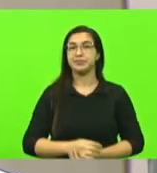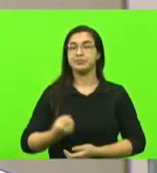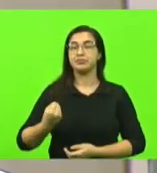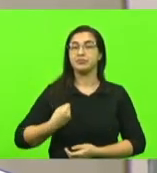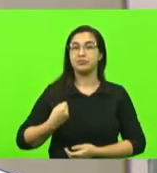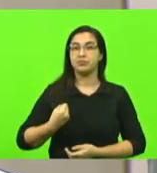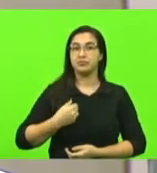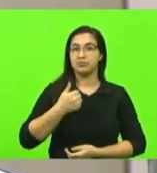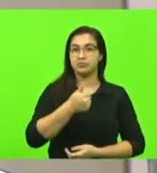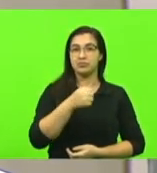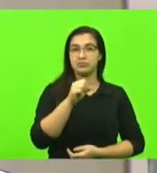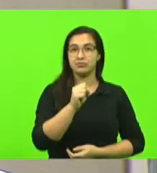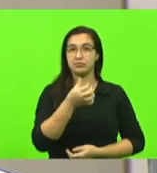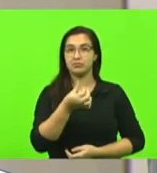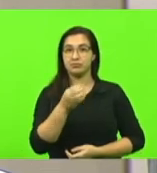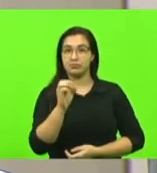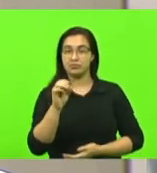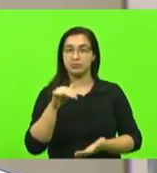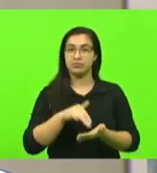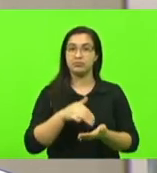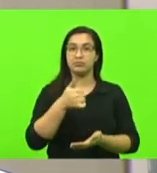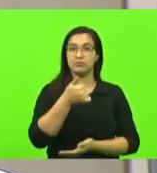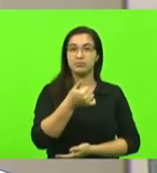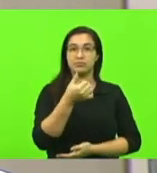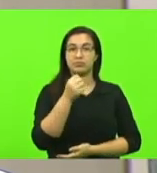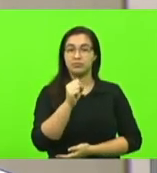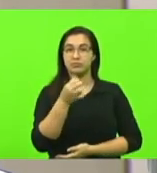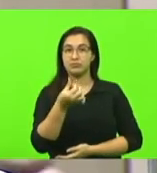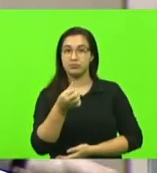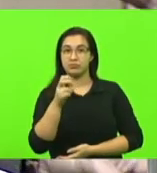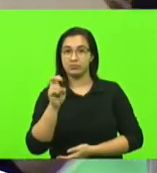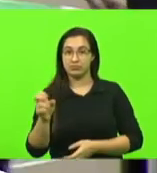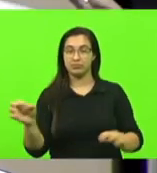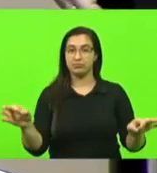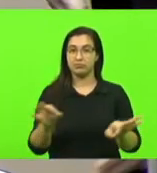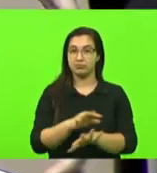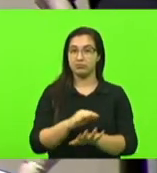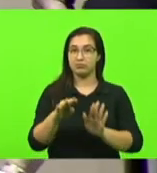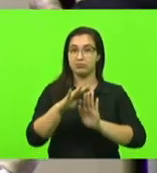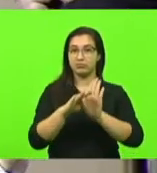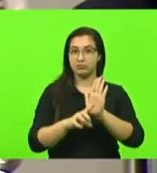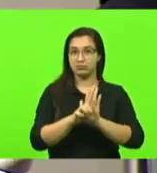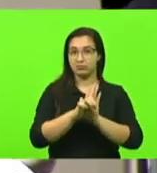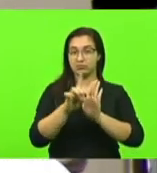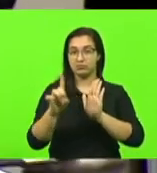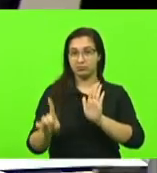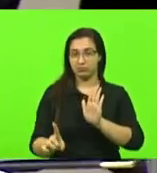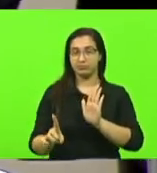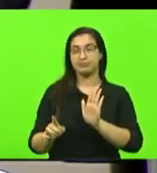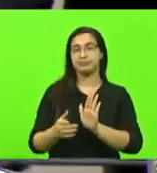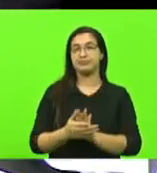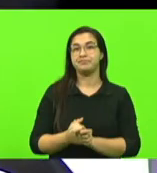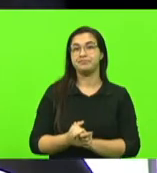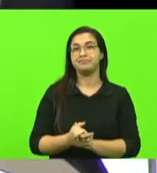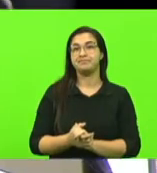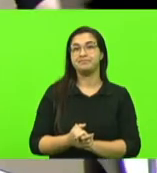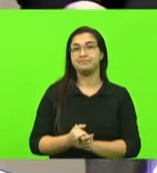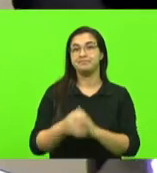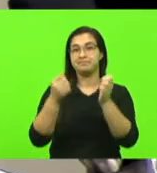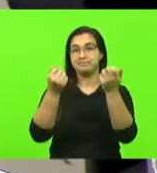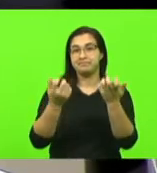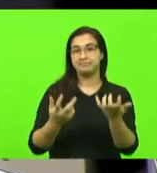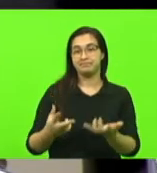Indicações 1860 a 1885. Fim da ordem do dia. Passamos às